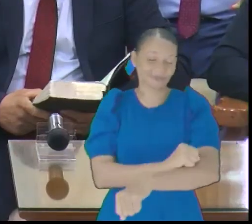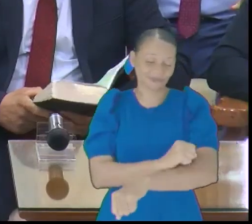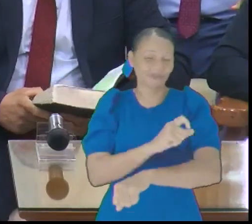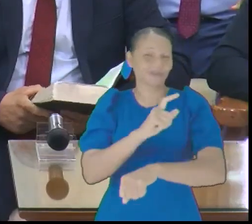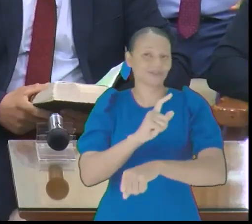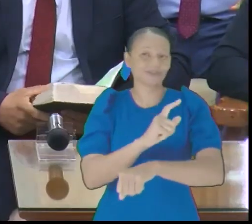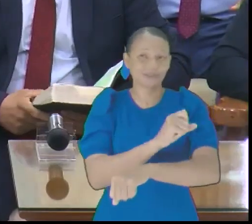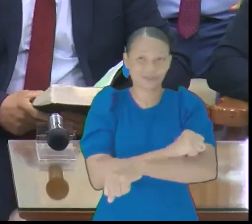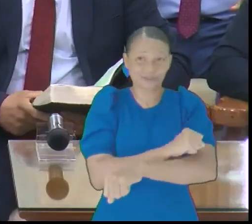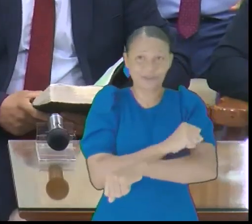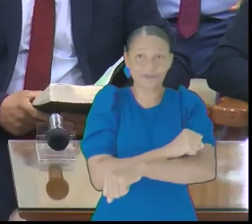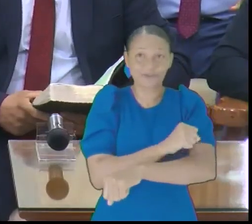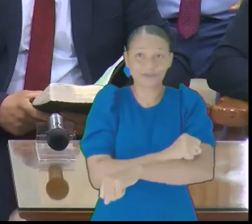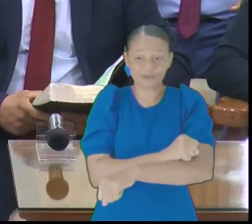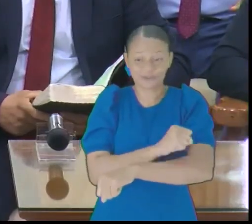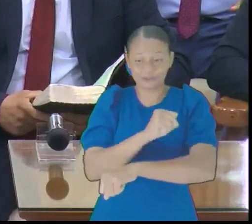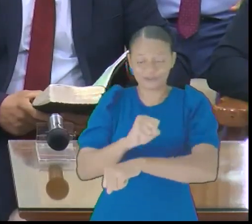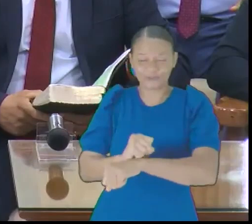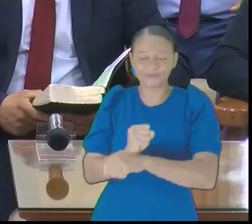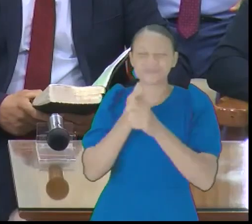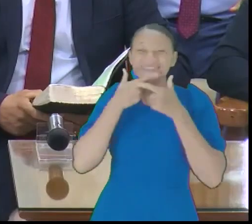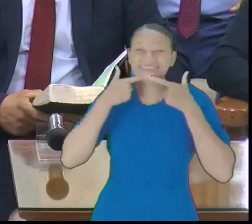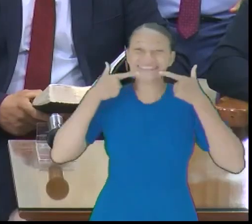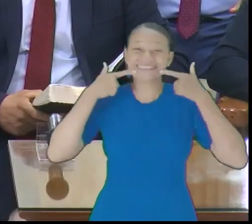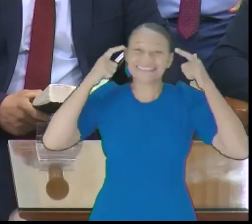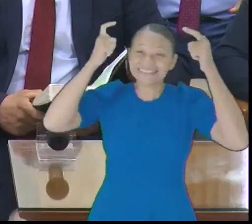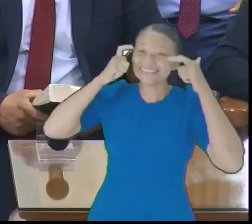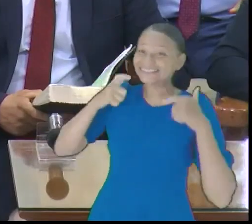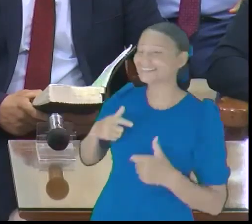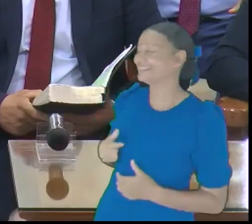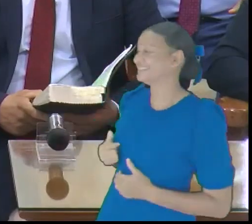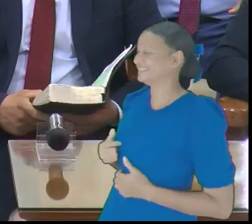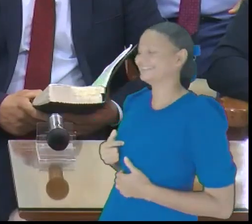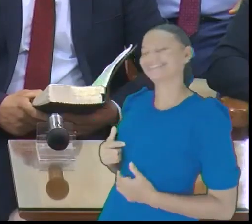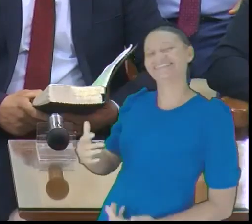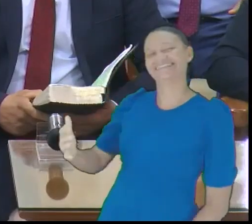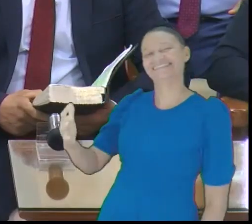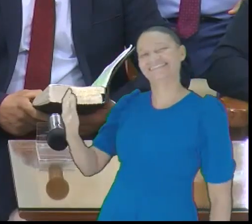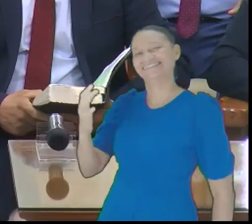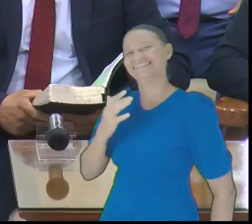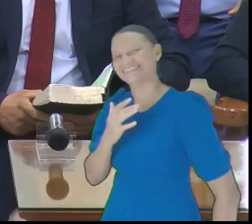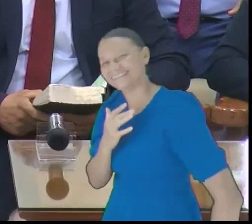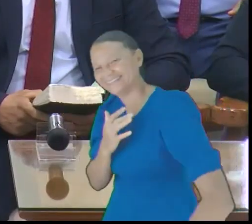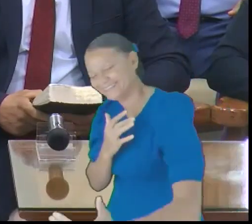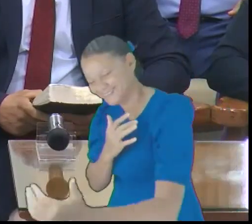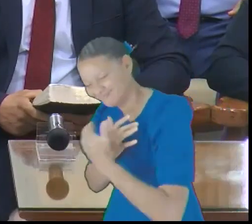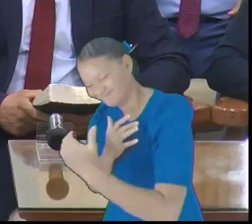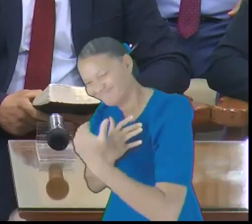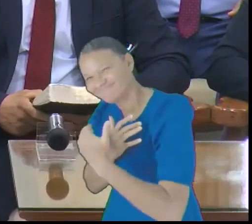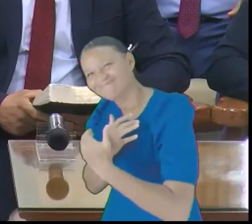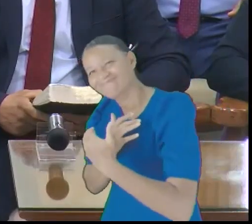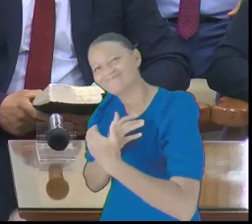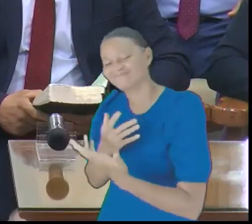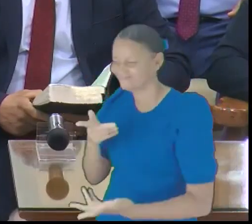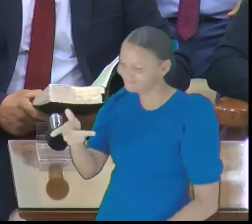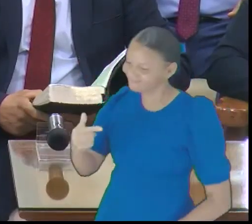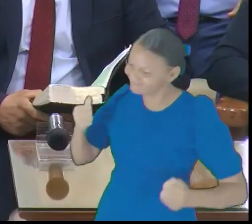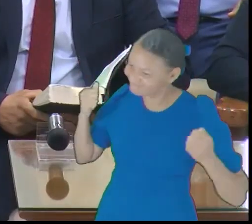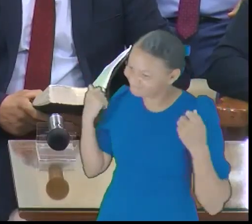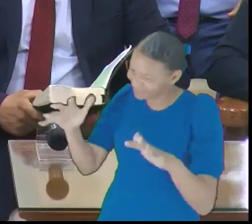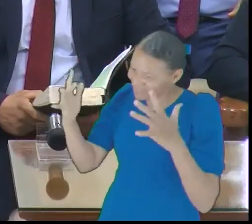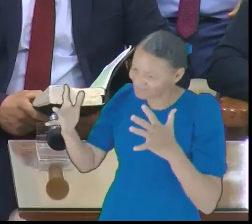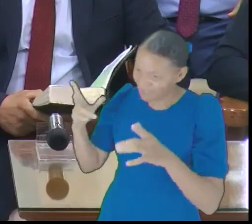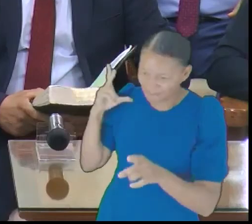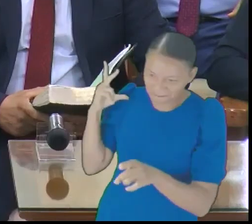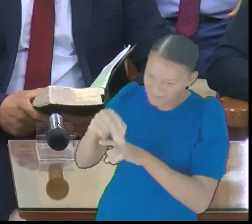de Sodoma, com um largo sorriso, dá um abraço em Abraão, parabeniza ele, e